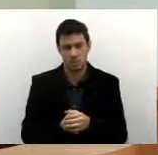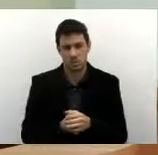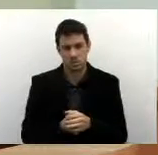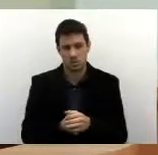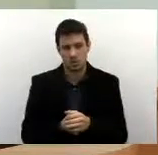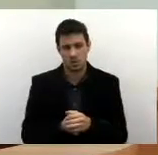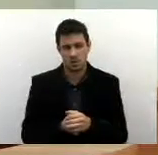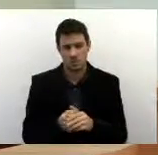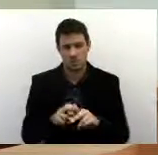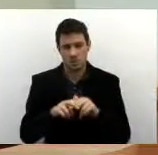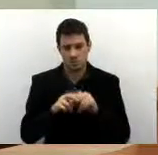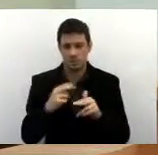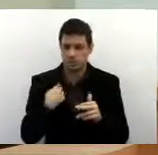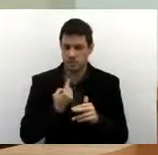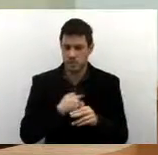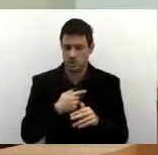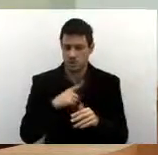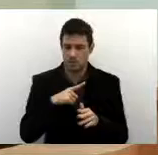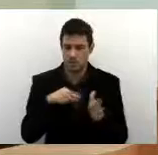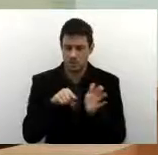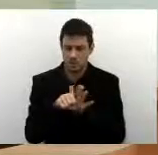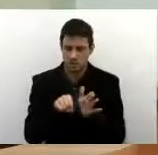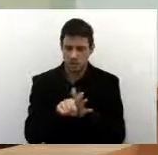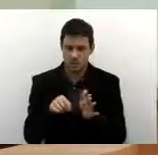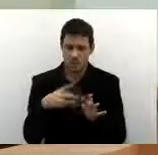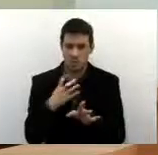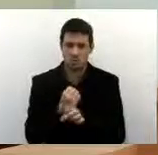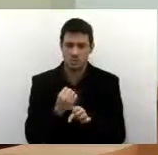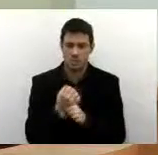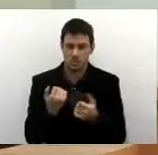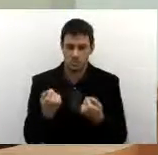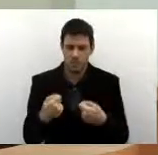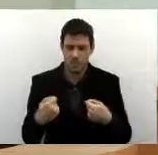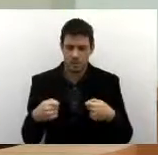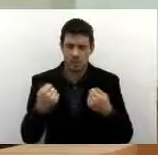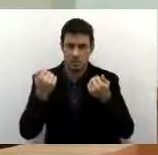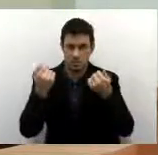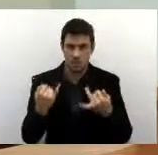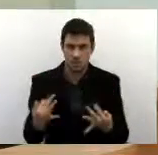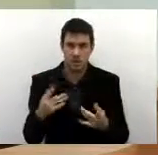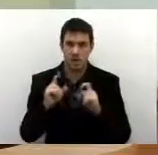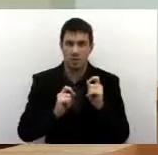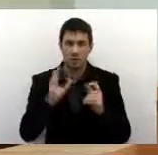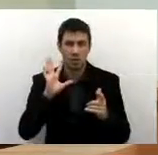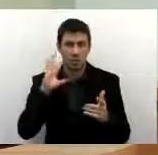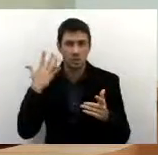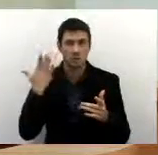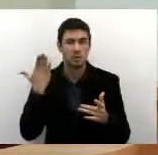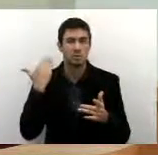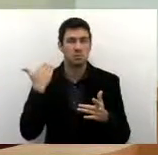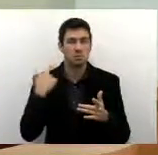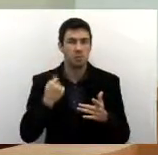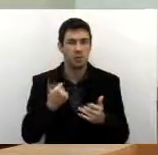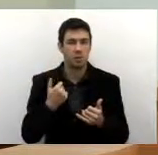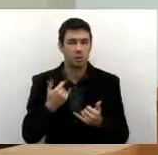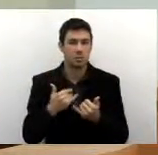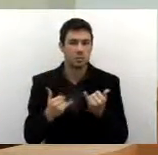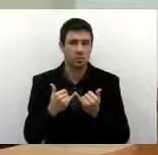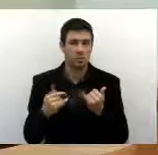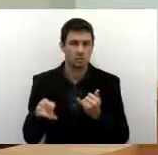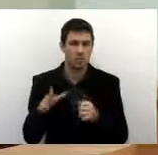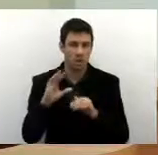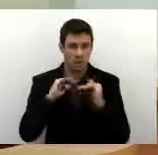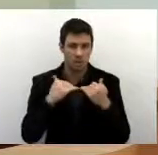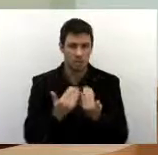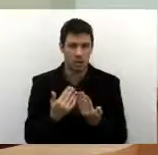para que eu possa fazer minha questão de ordem orçamentária, eu preciso contar algo que ocorreu há pouco aqui na Câmara. Não pude